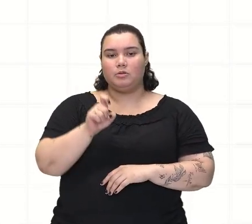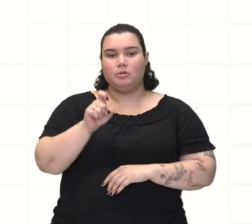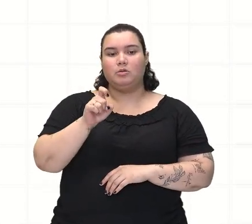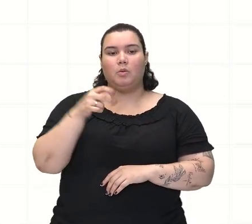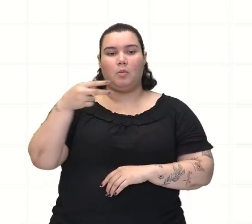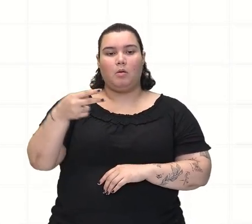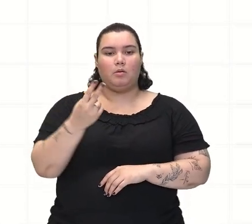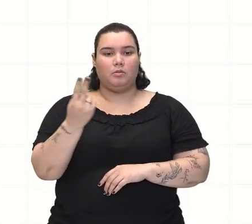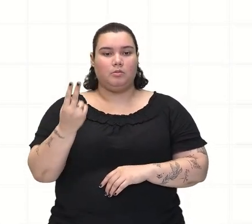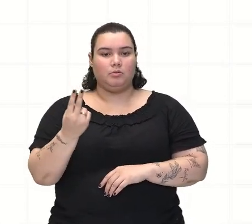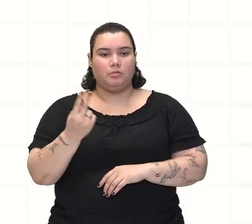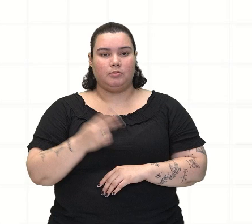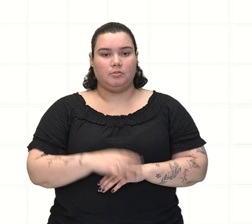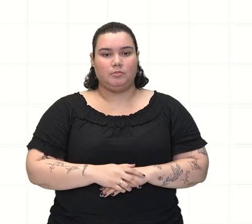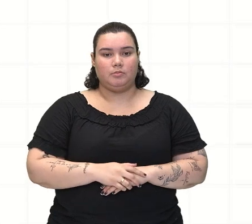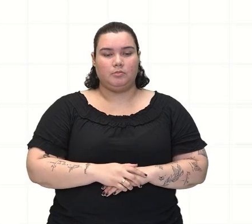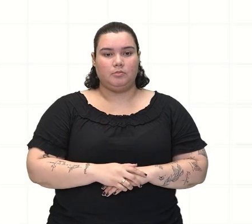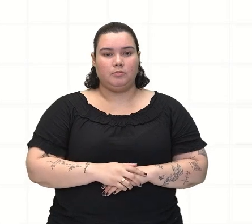2.